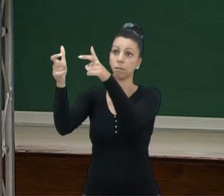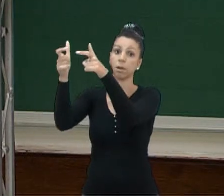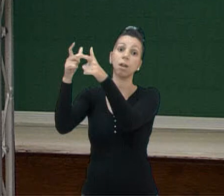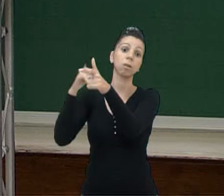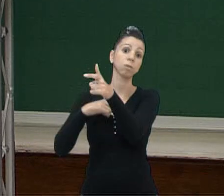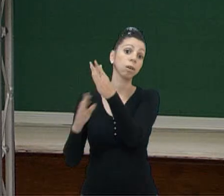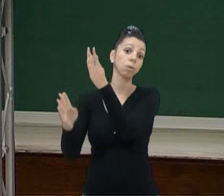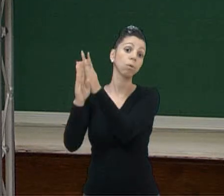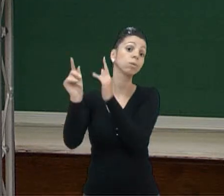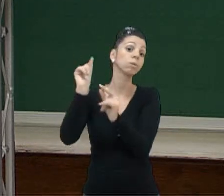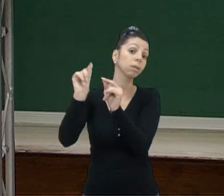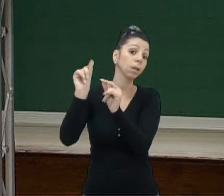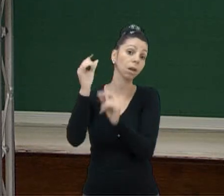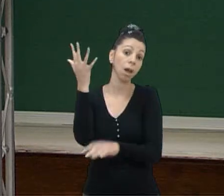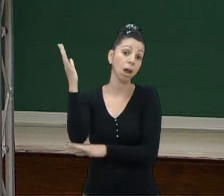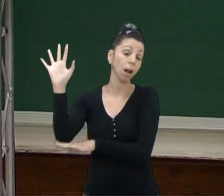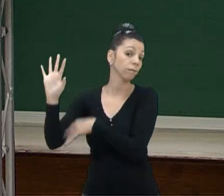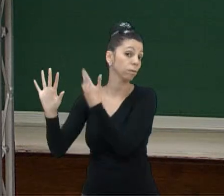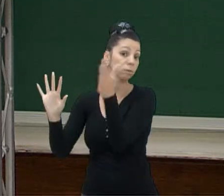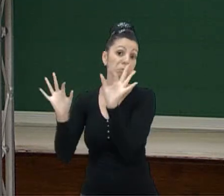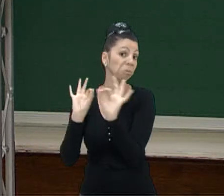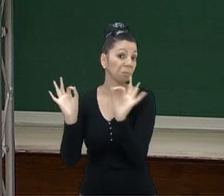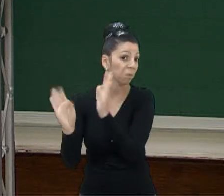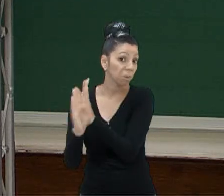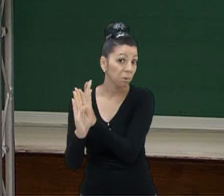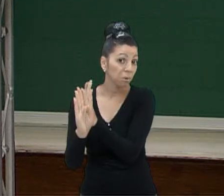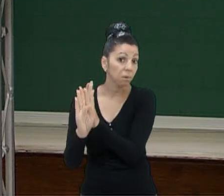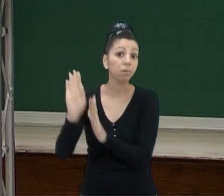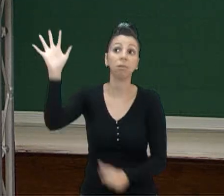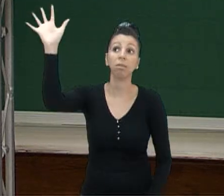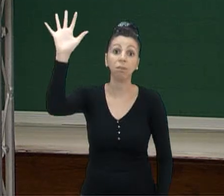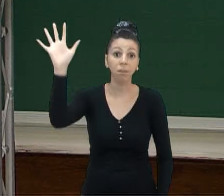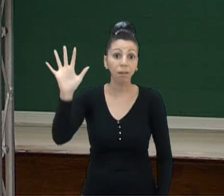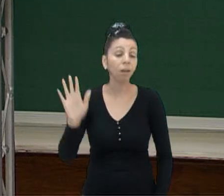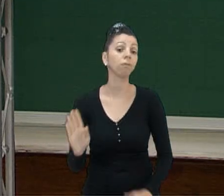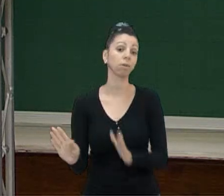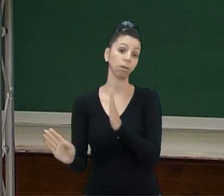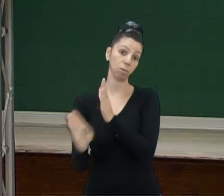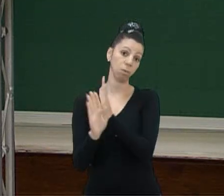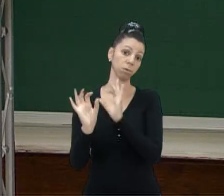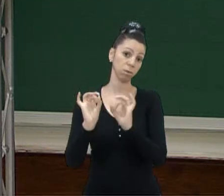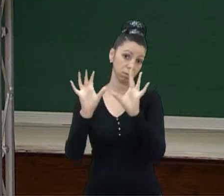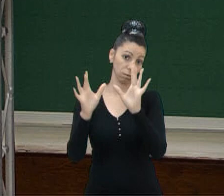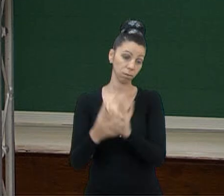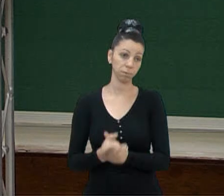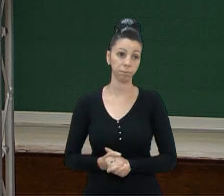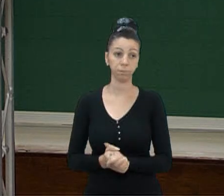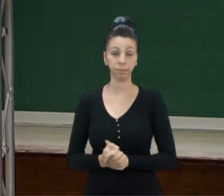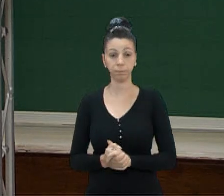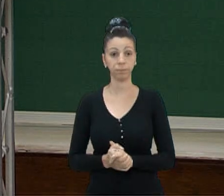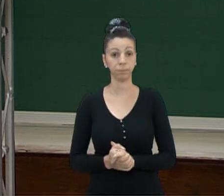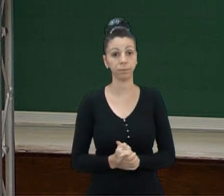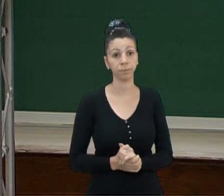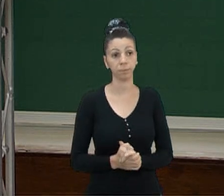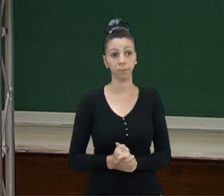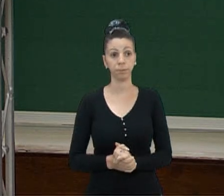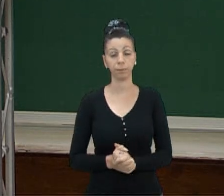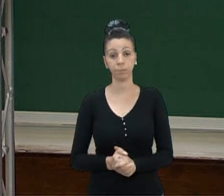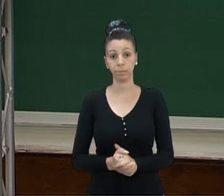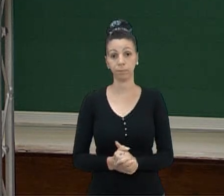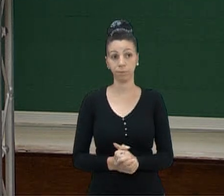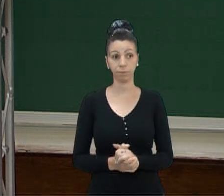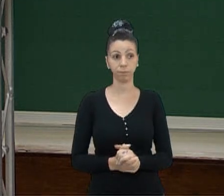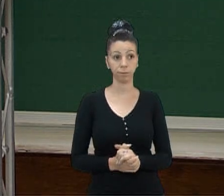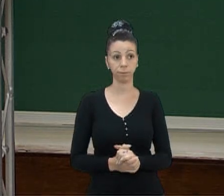em partes mais altas das montanhas, que a gente chama lá as neves eternas, né? E aqui